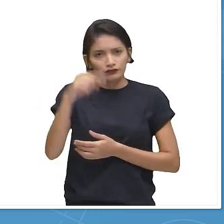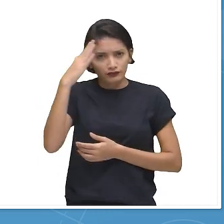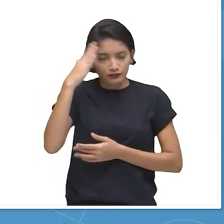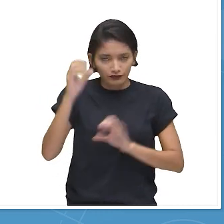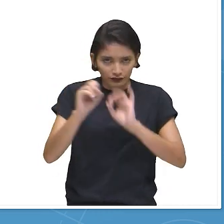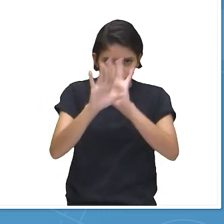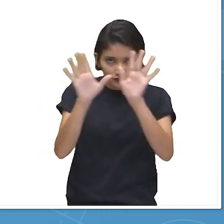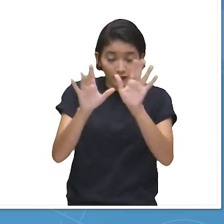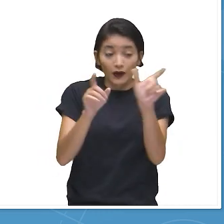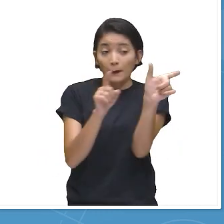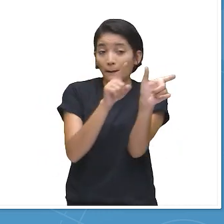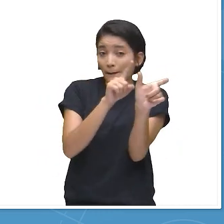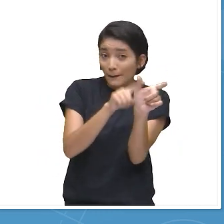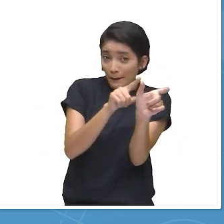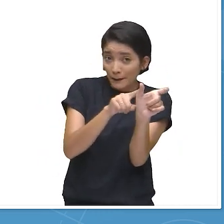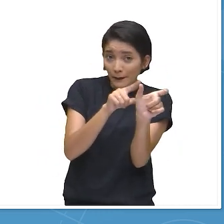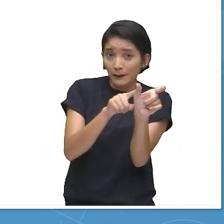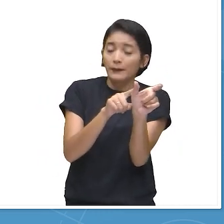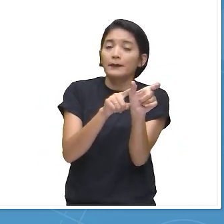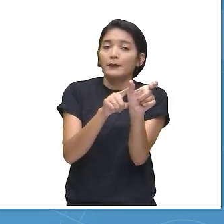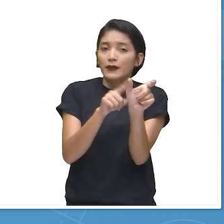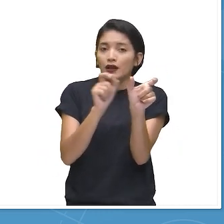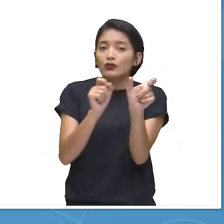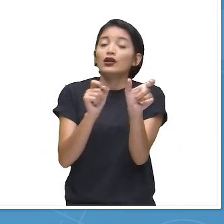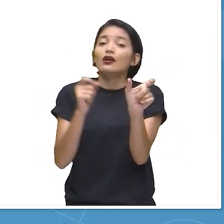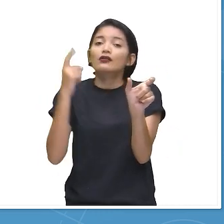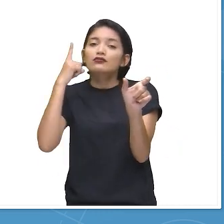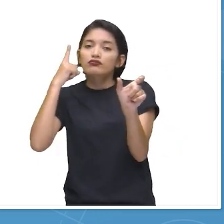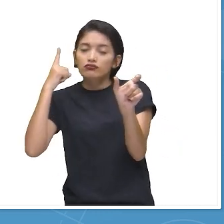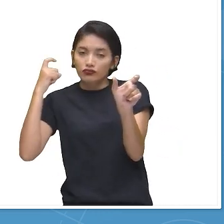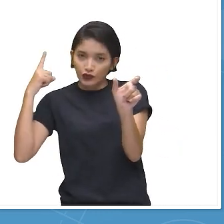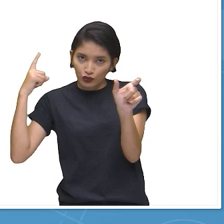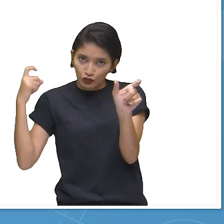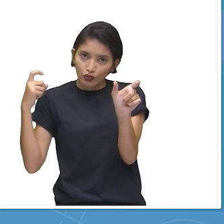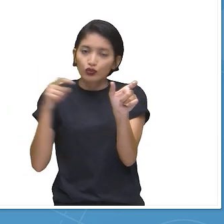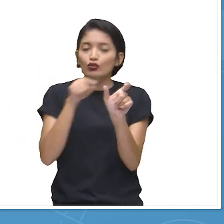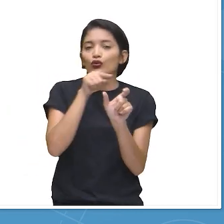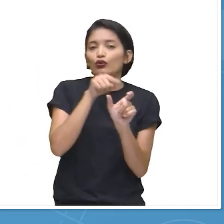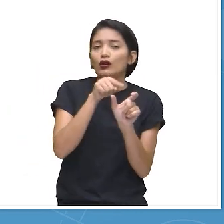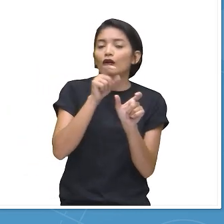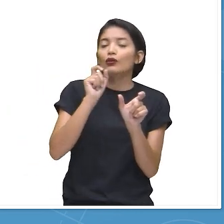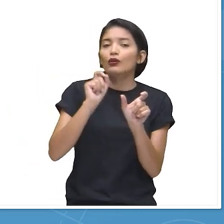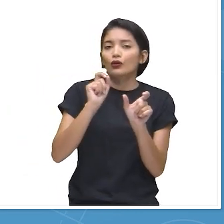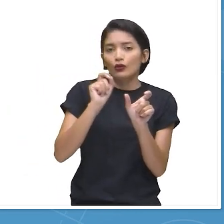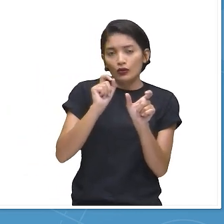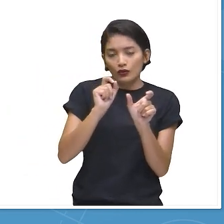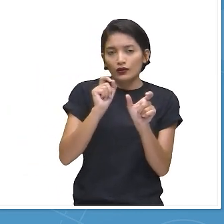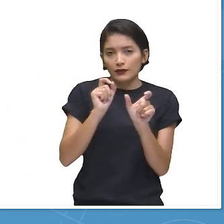que a palavra é uma unidade sonora e que ela pode ser